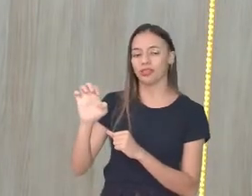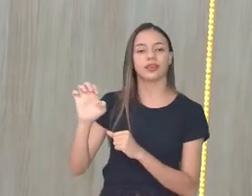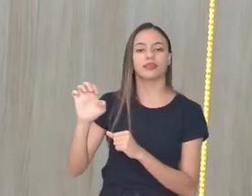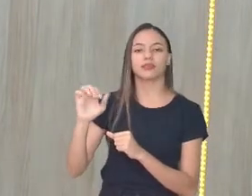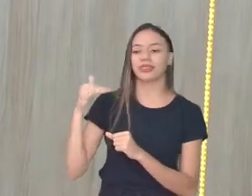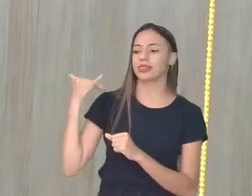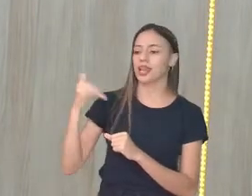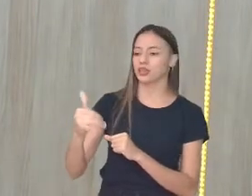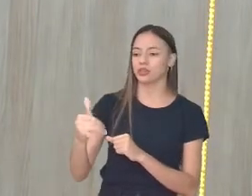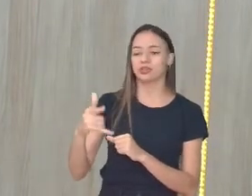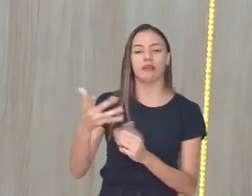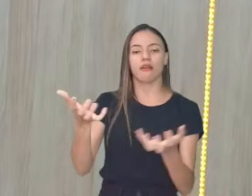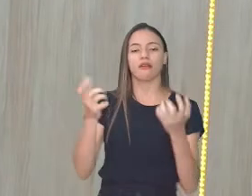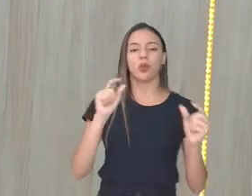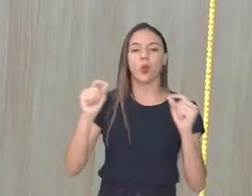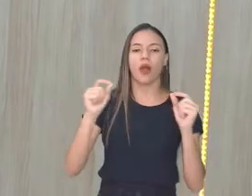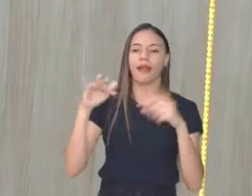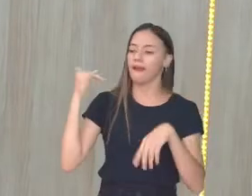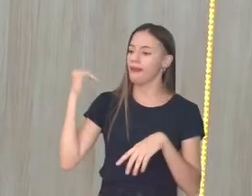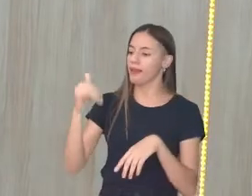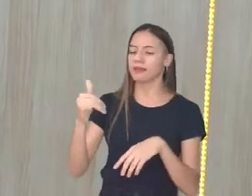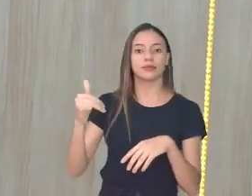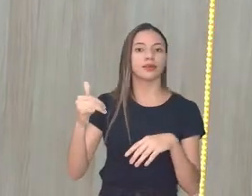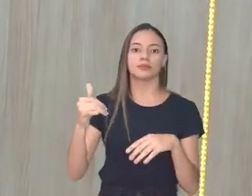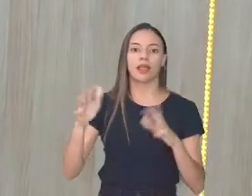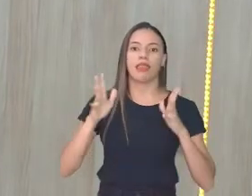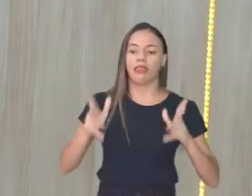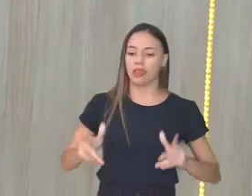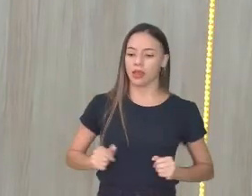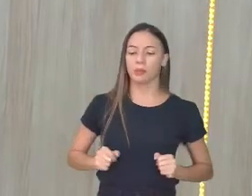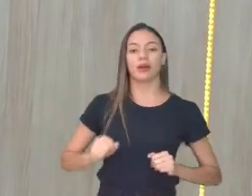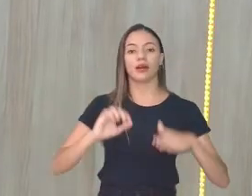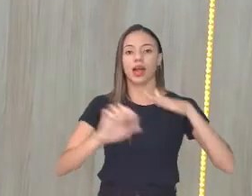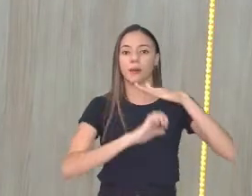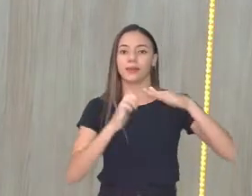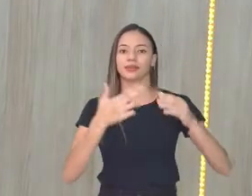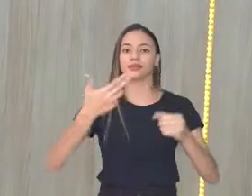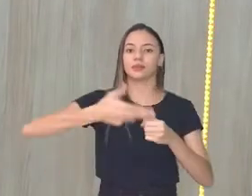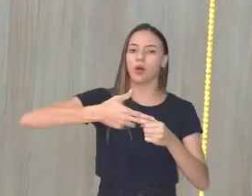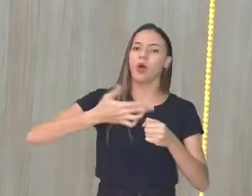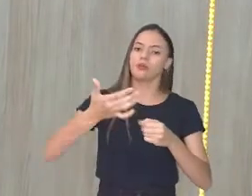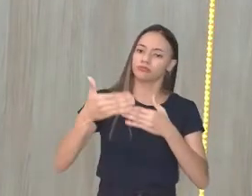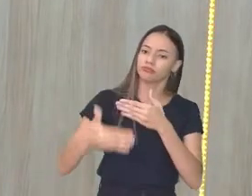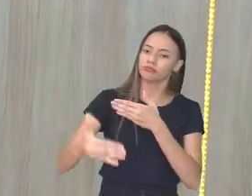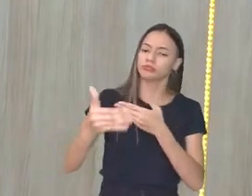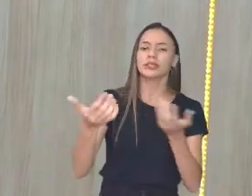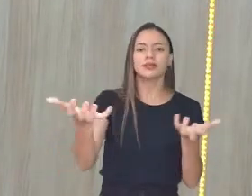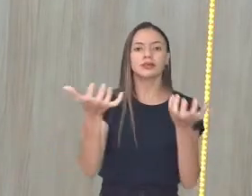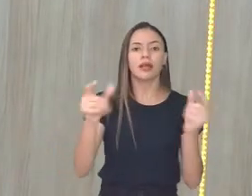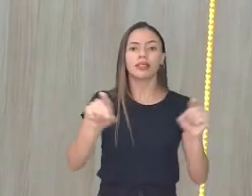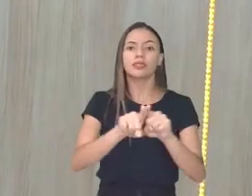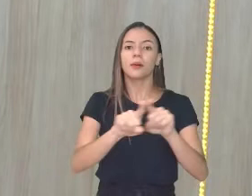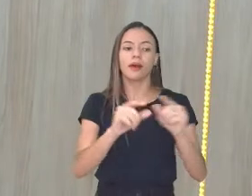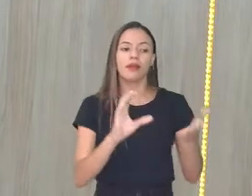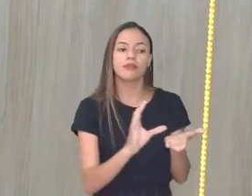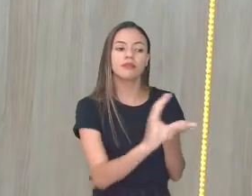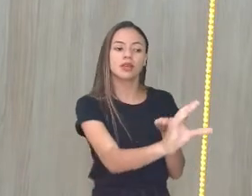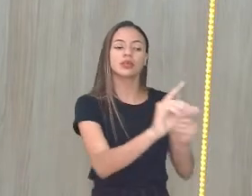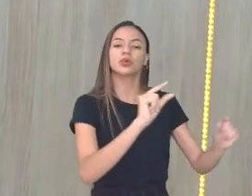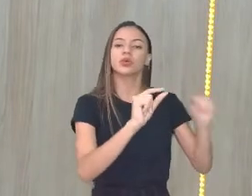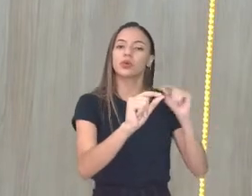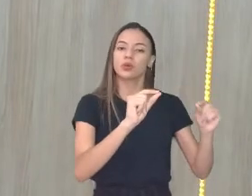né, então a Petrobras ela deve caminhar nesse sentido mais na frente, né, para investir também em